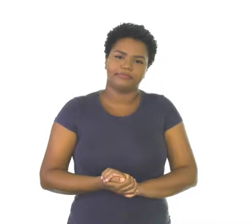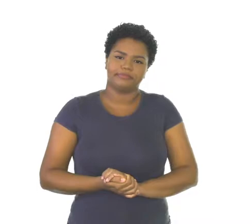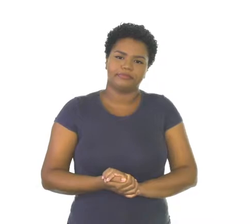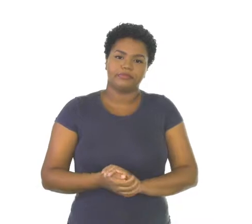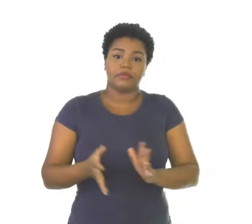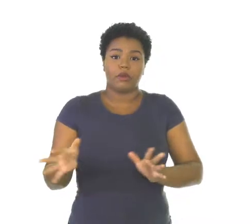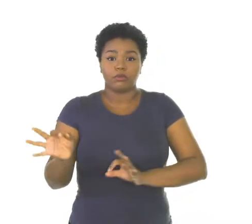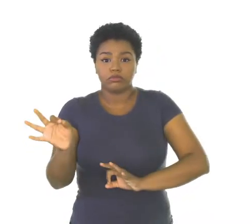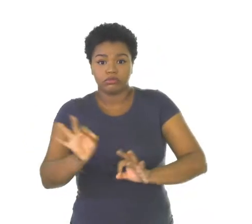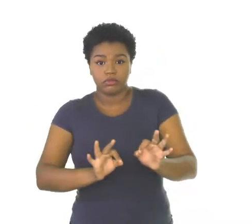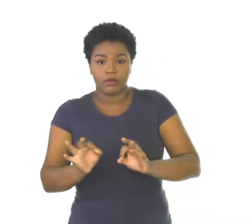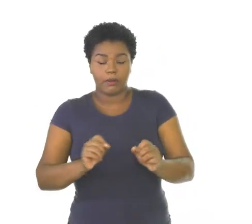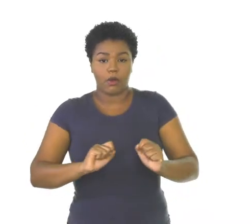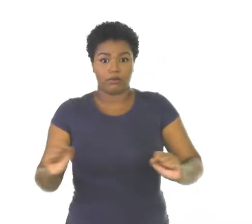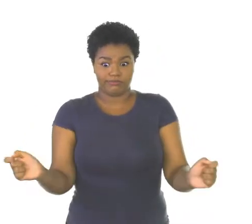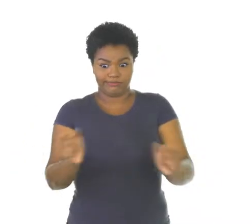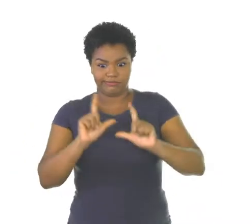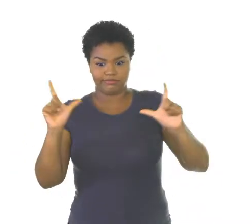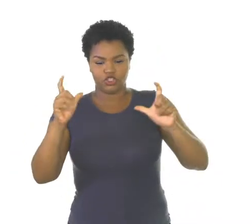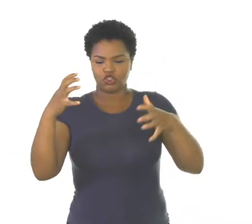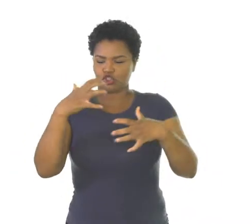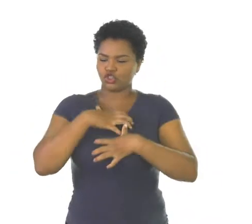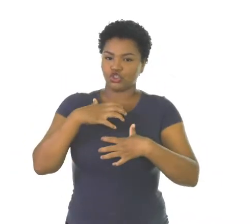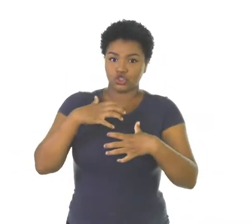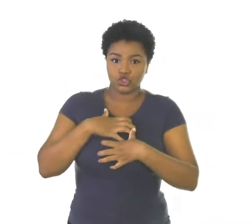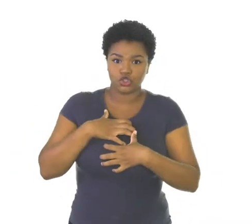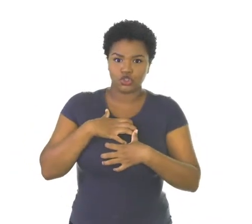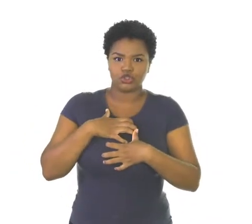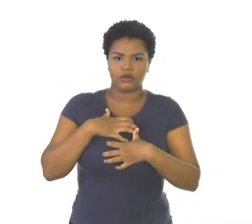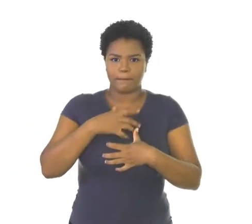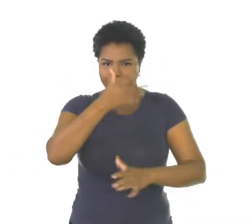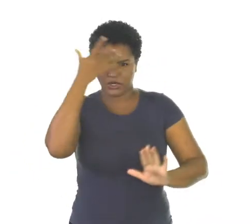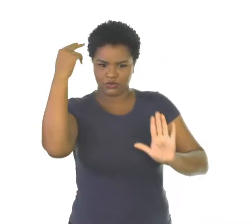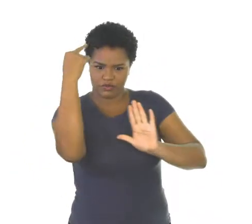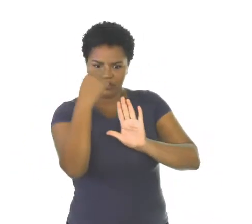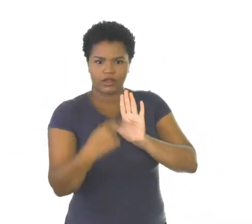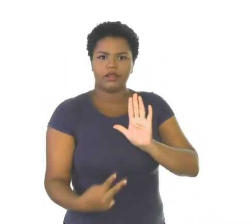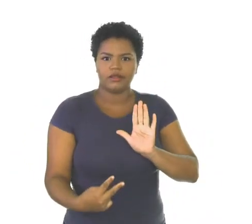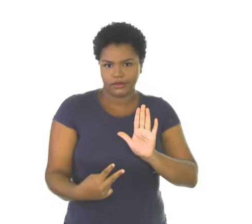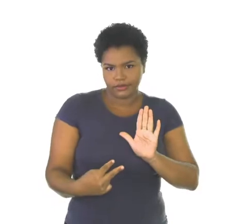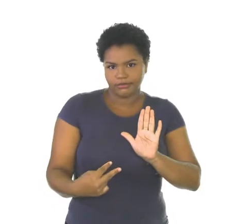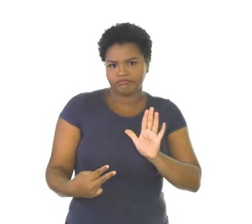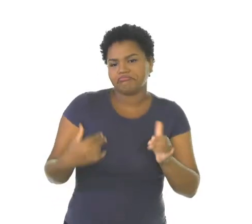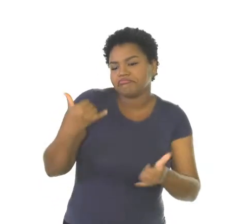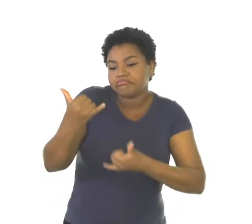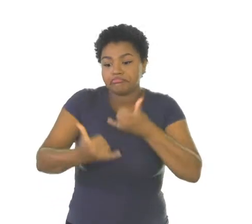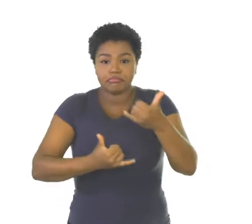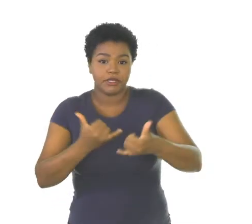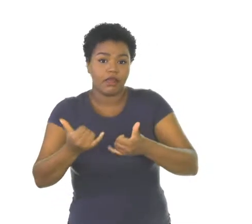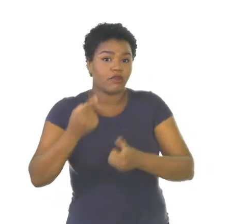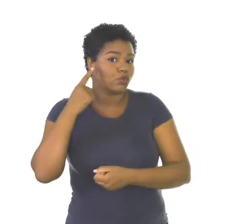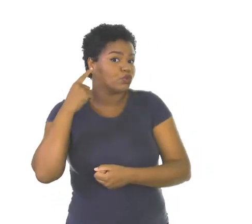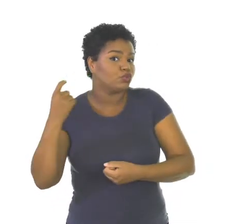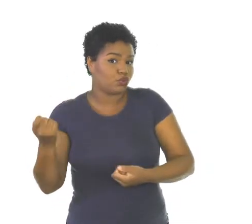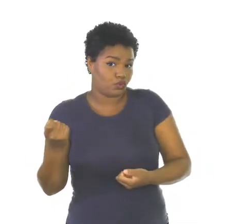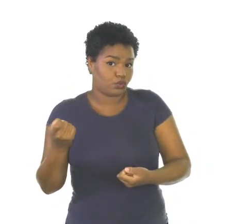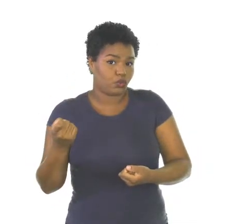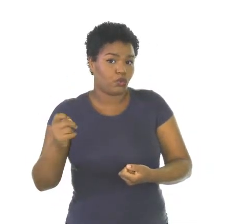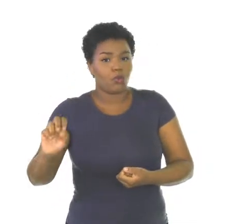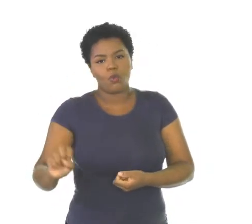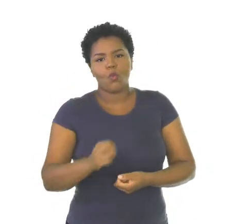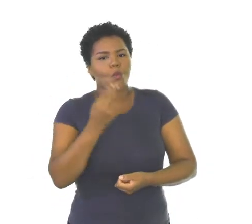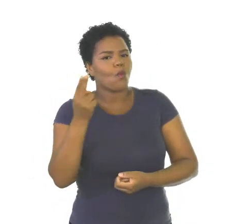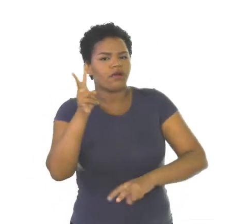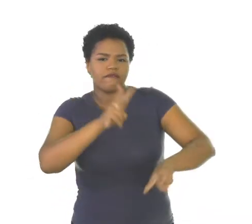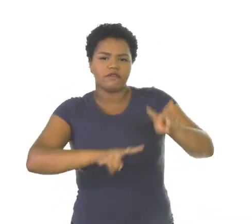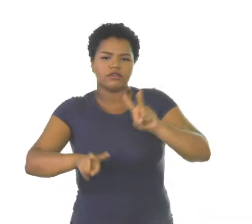Elaborado para despertar sensações no leitor, através de brincadeiras sonoras ou visuais com